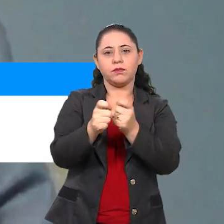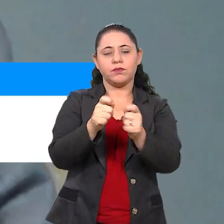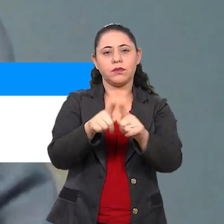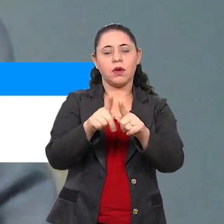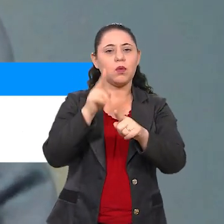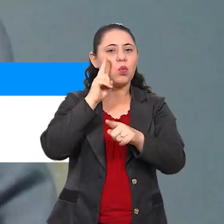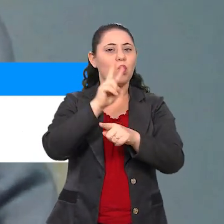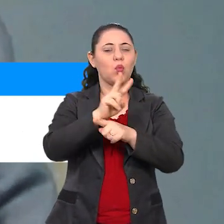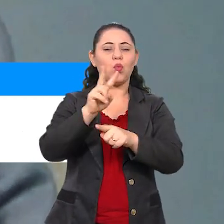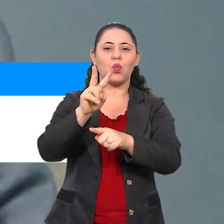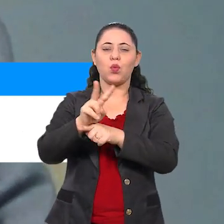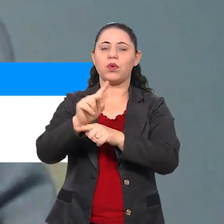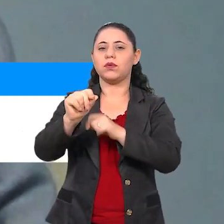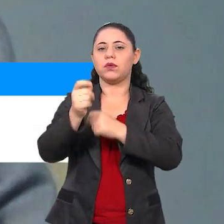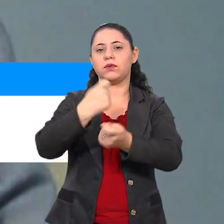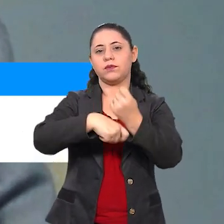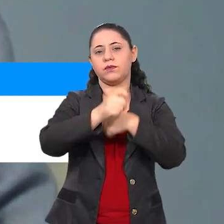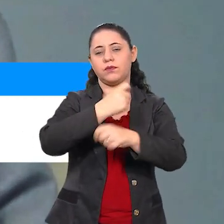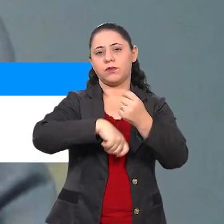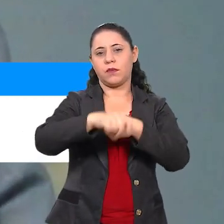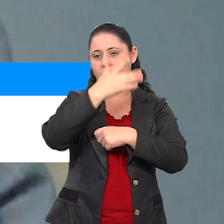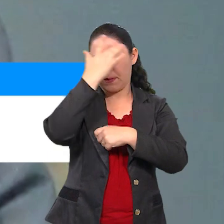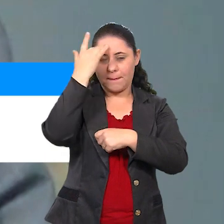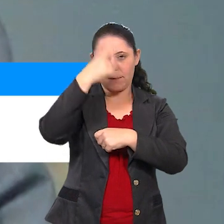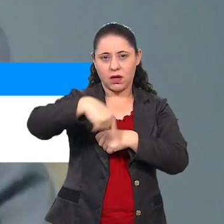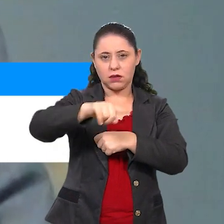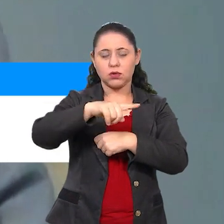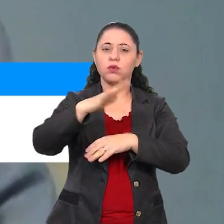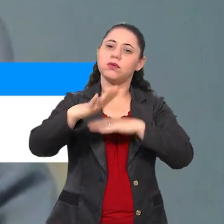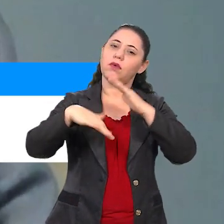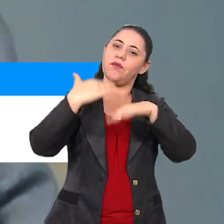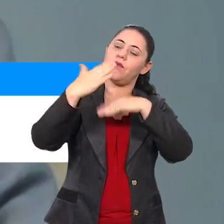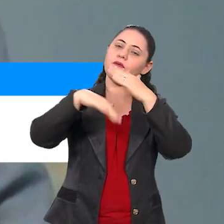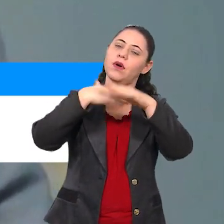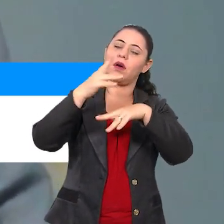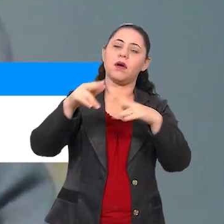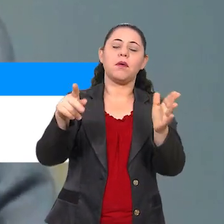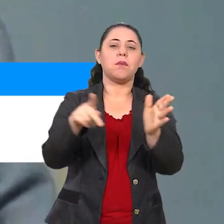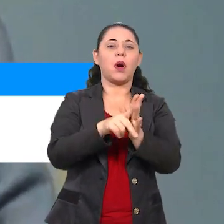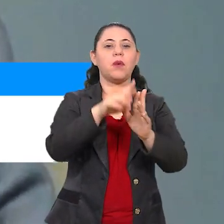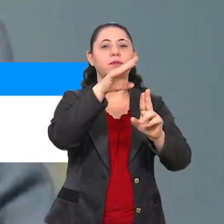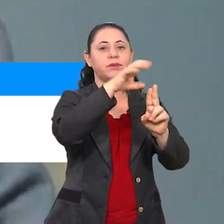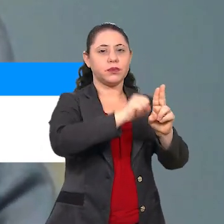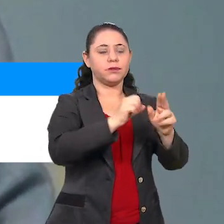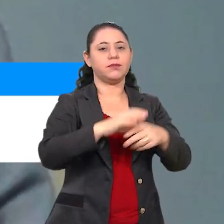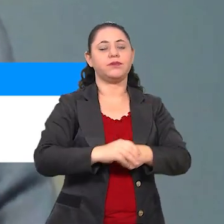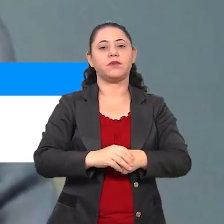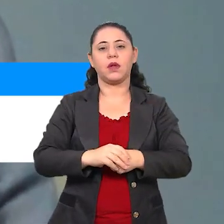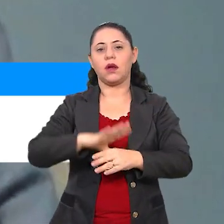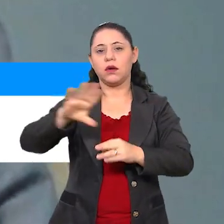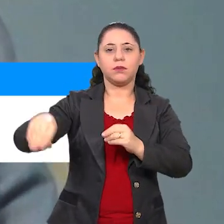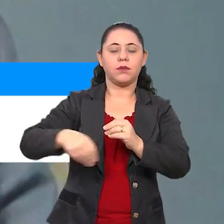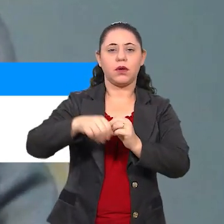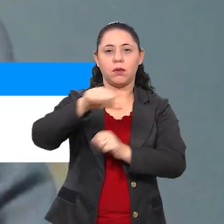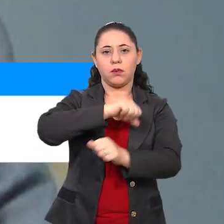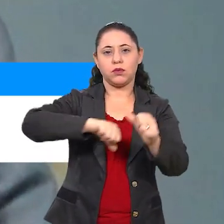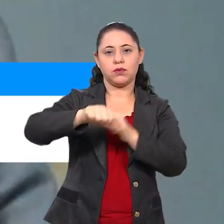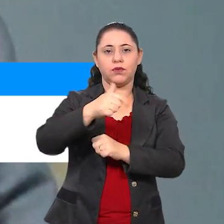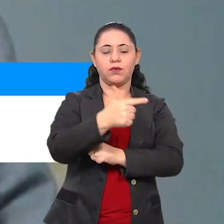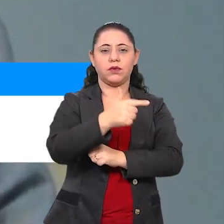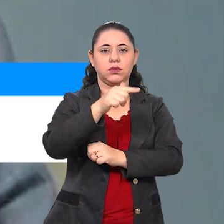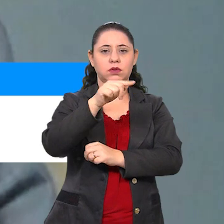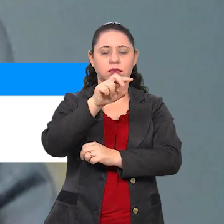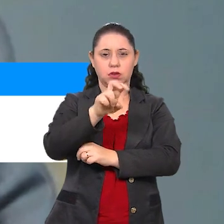execução, controle e supervisão dos meios administrativos e de pessoal para o desenvolvimento de atividades na UEMS. A emenda